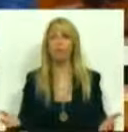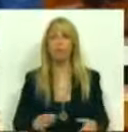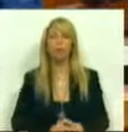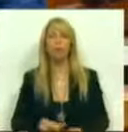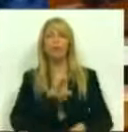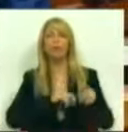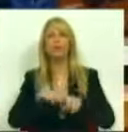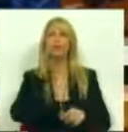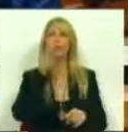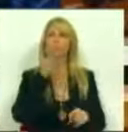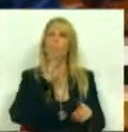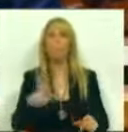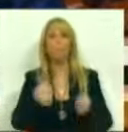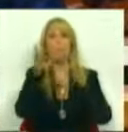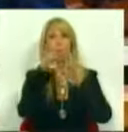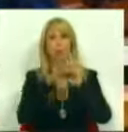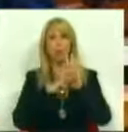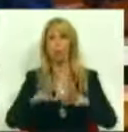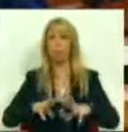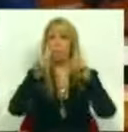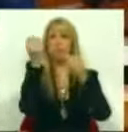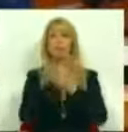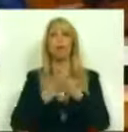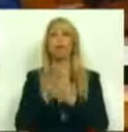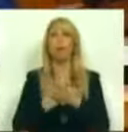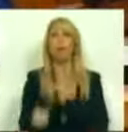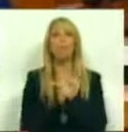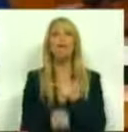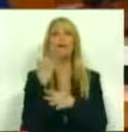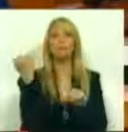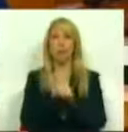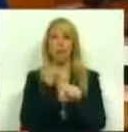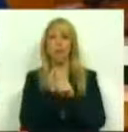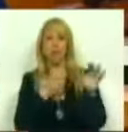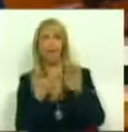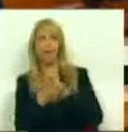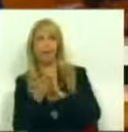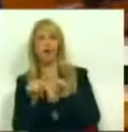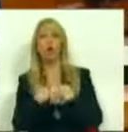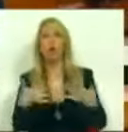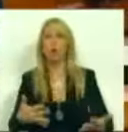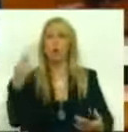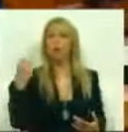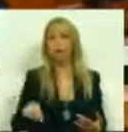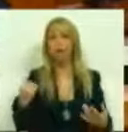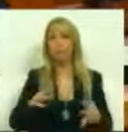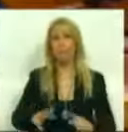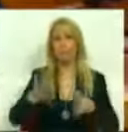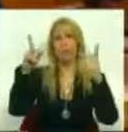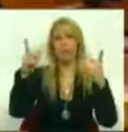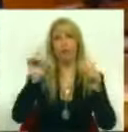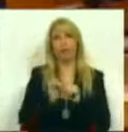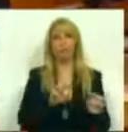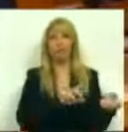deputados, os melhores programas de crescimento económico e de criação de emprego que temos hoje que desenvolver são